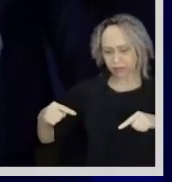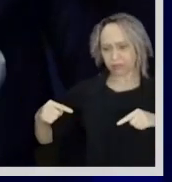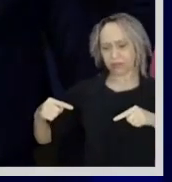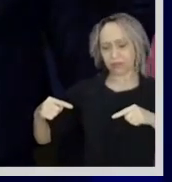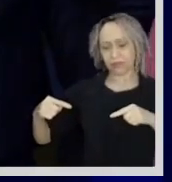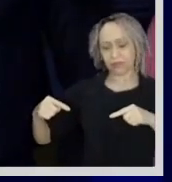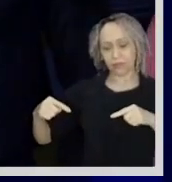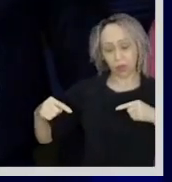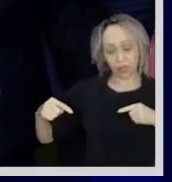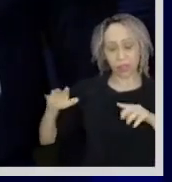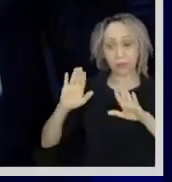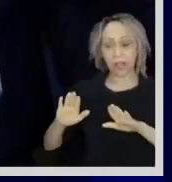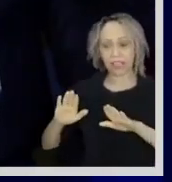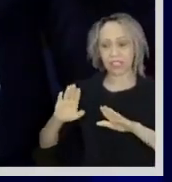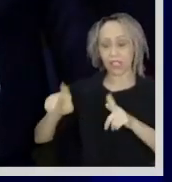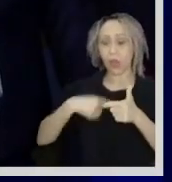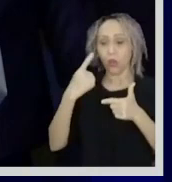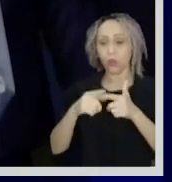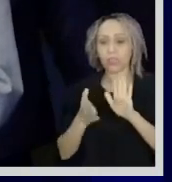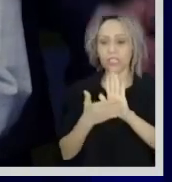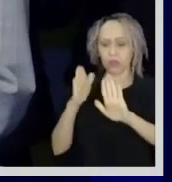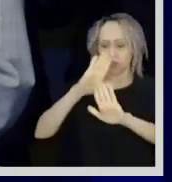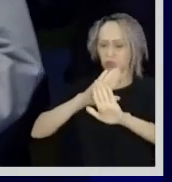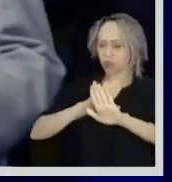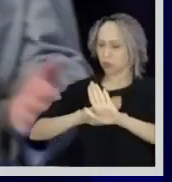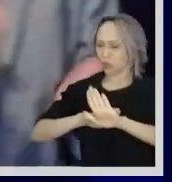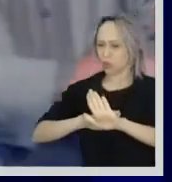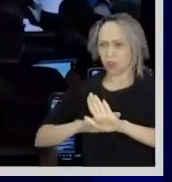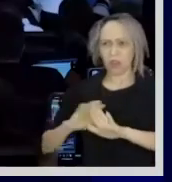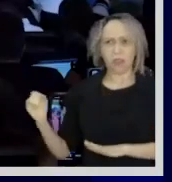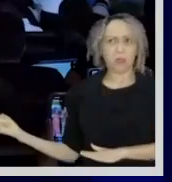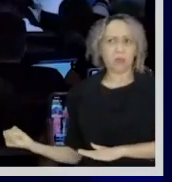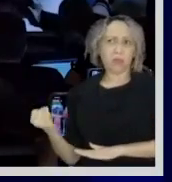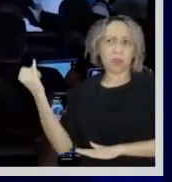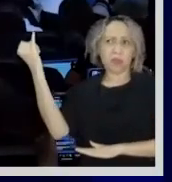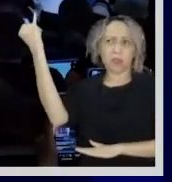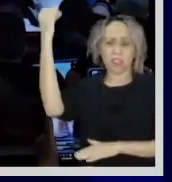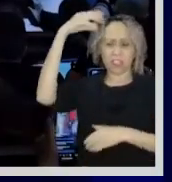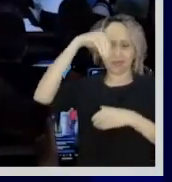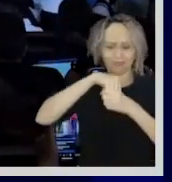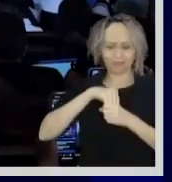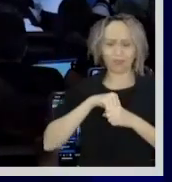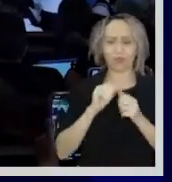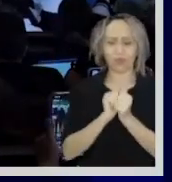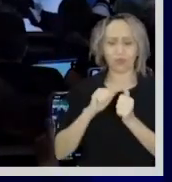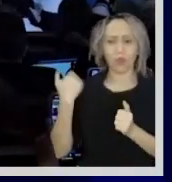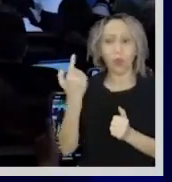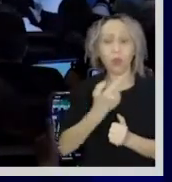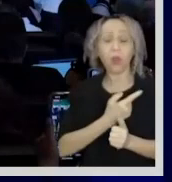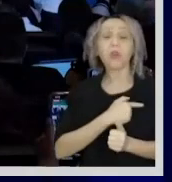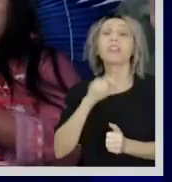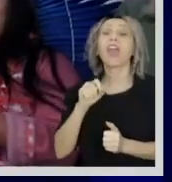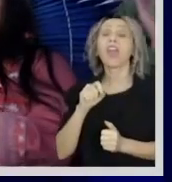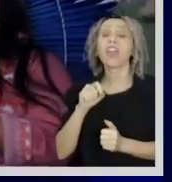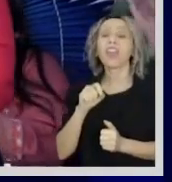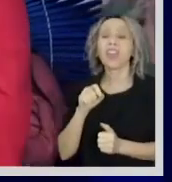a esse teto de aumento. Um diretor na Petrobras pode chegar a ganhar 60, 70, 80, 90,